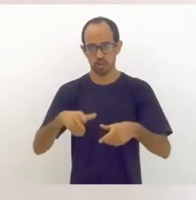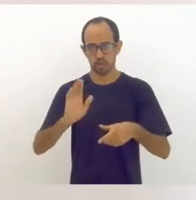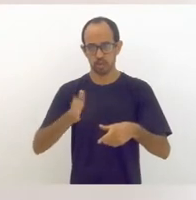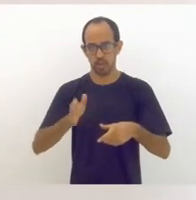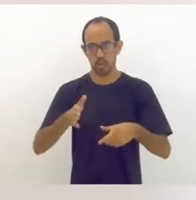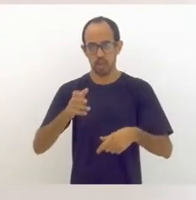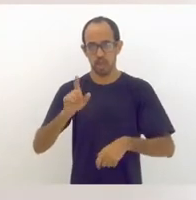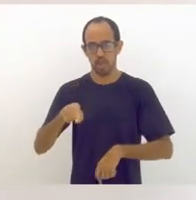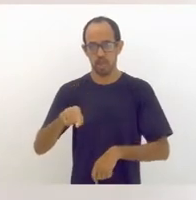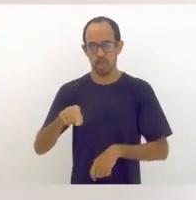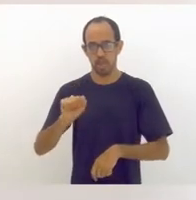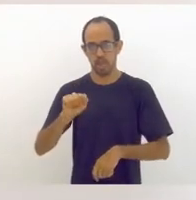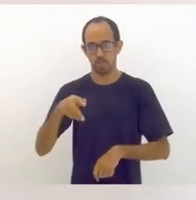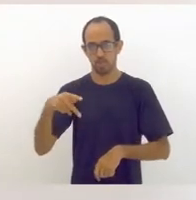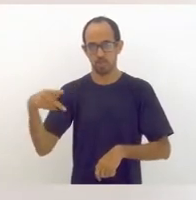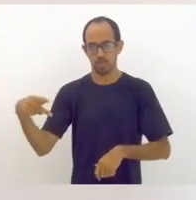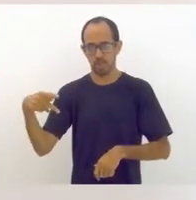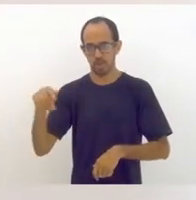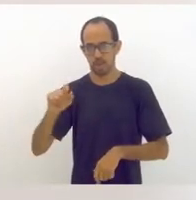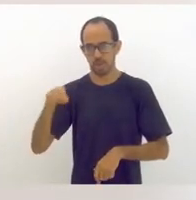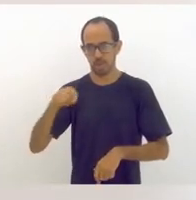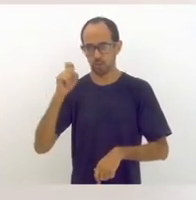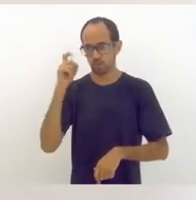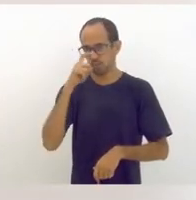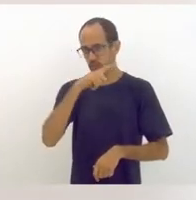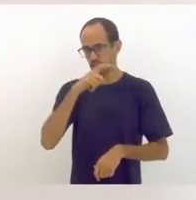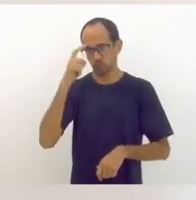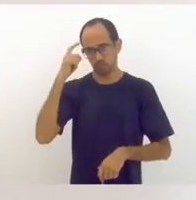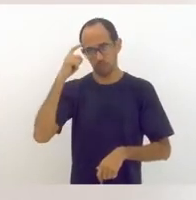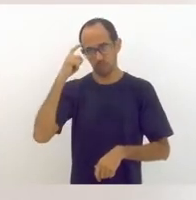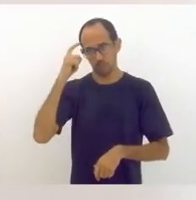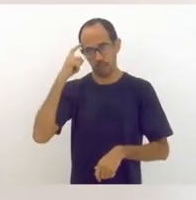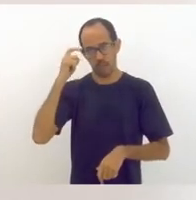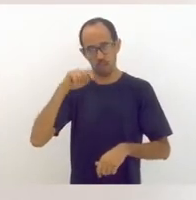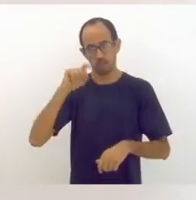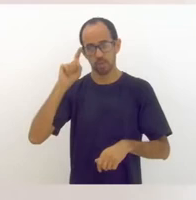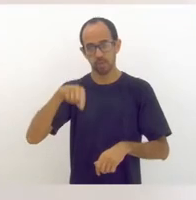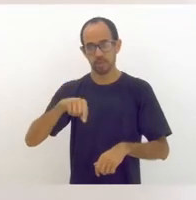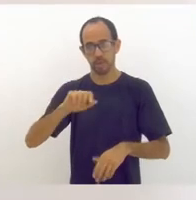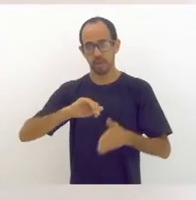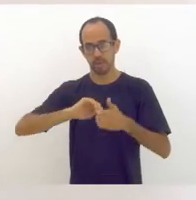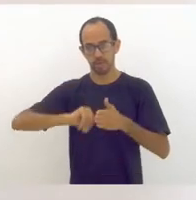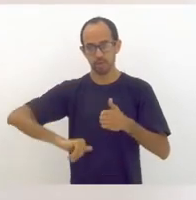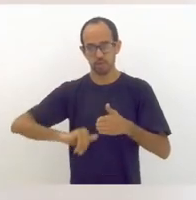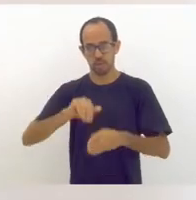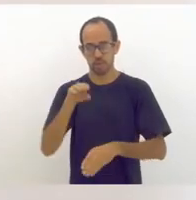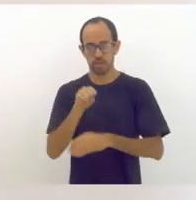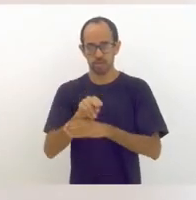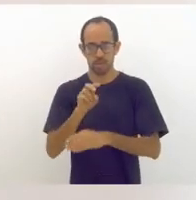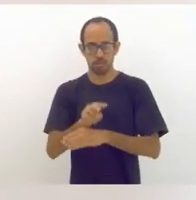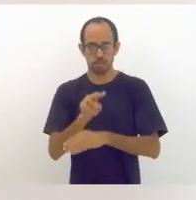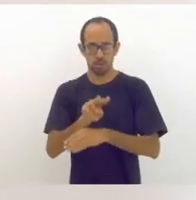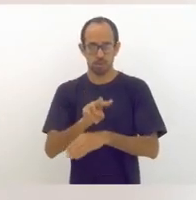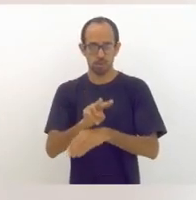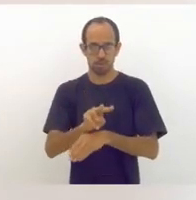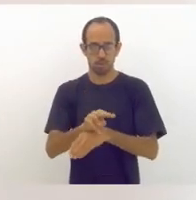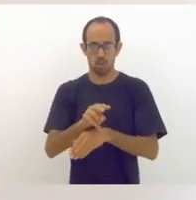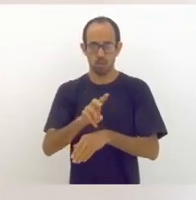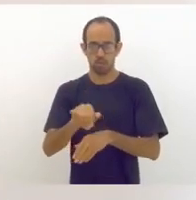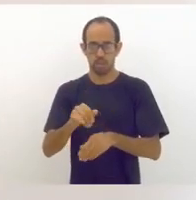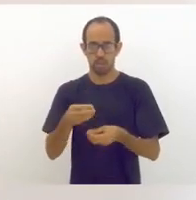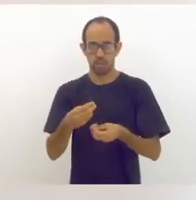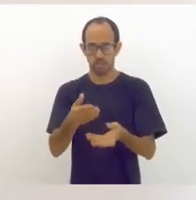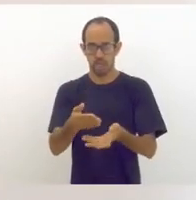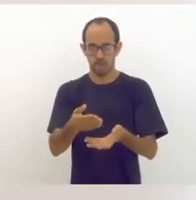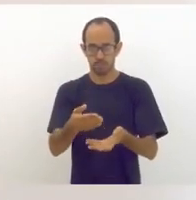Então, é difícil imaginar o que, que a retirada dessa proteção vai trazer de benefício para